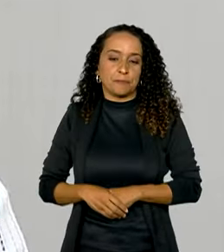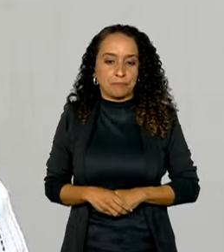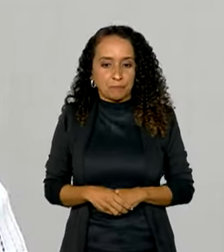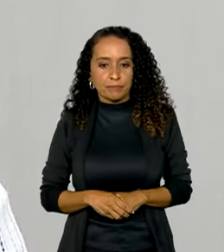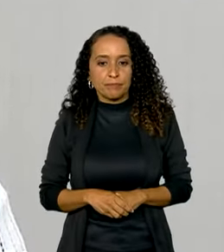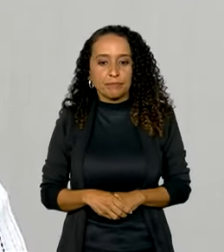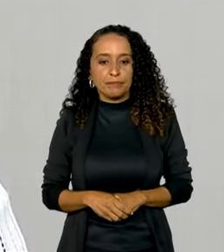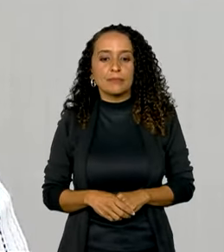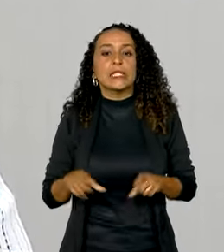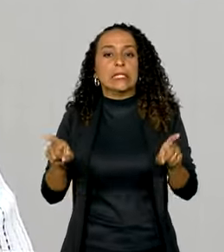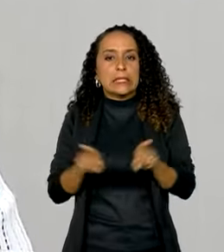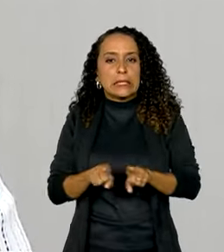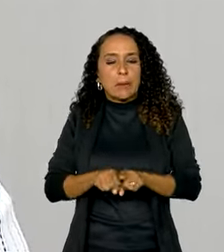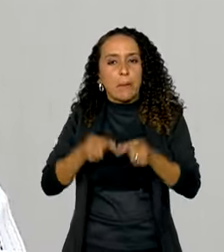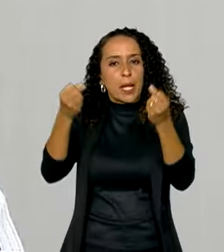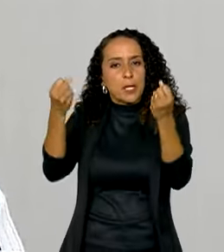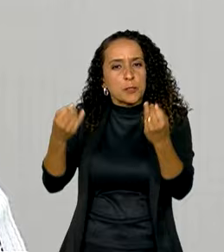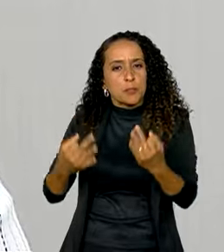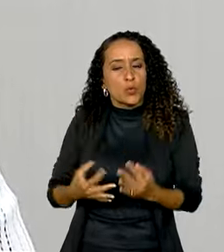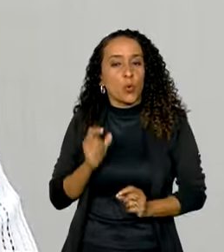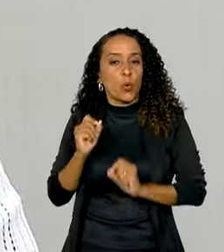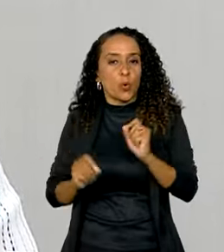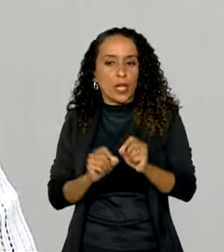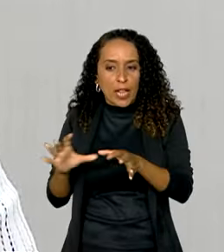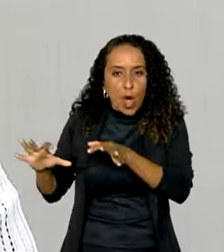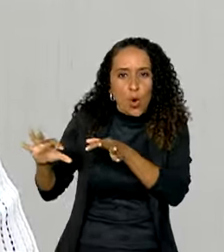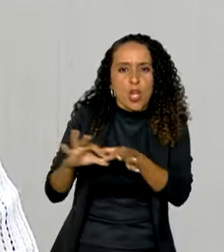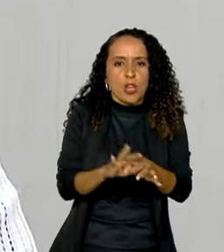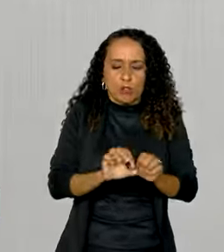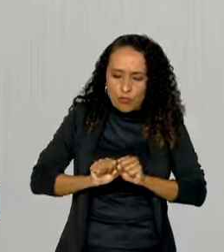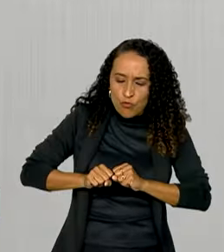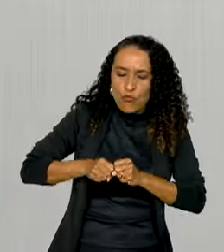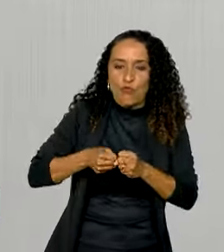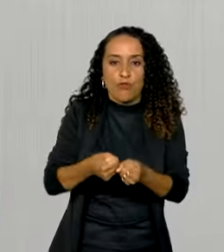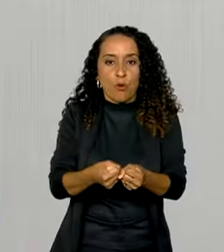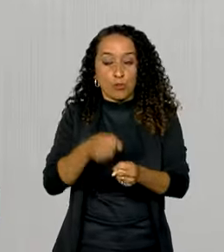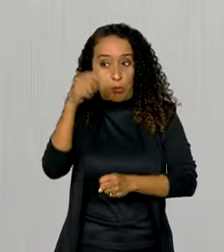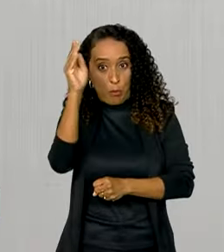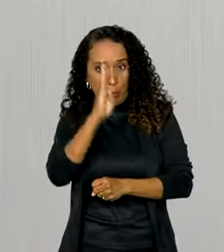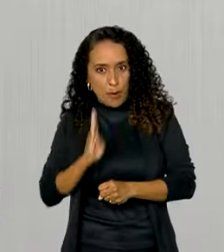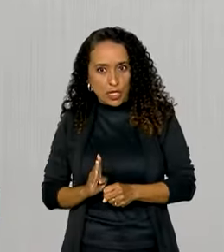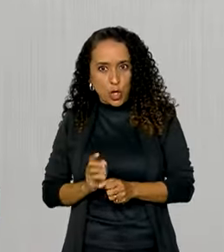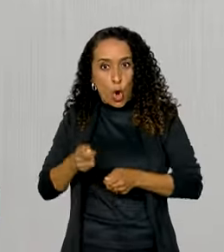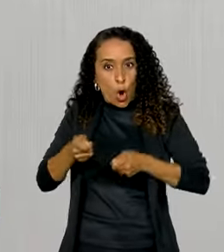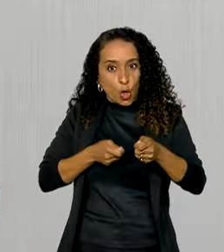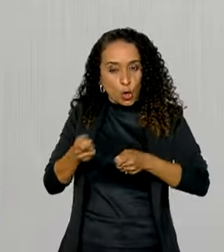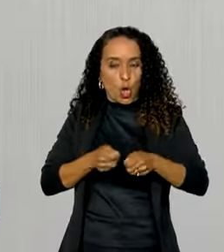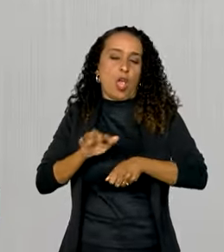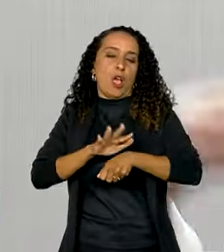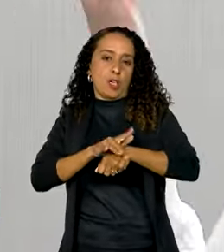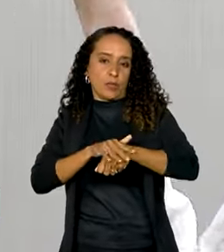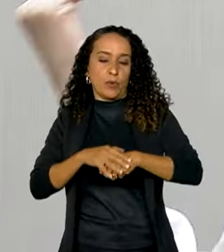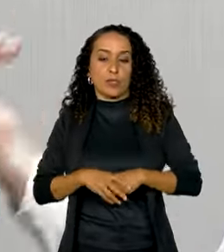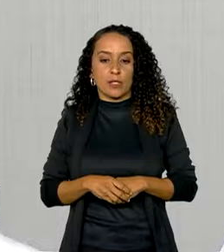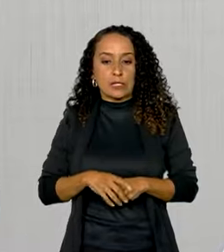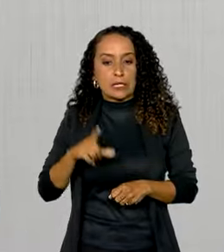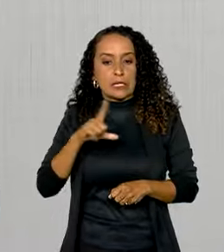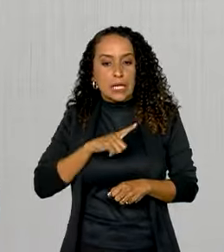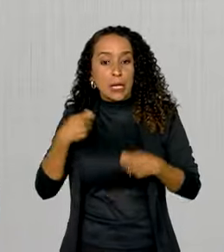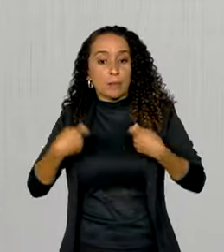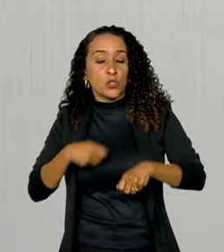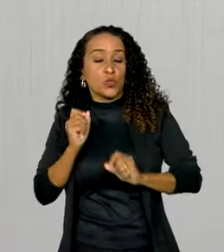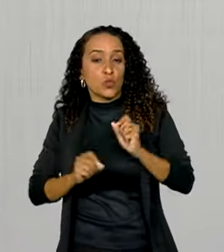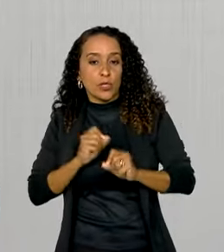Trindade também destacou a importância da união de esforços para o Brasil controlar a doença. Temos que